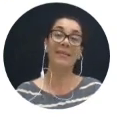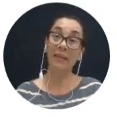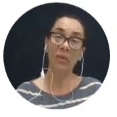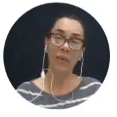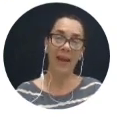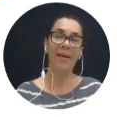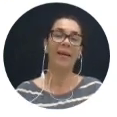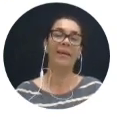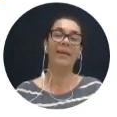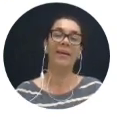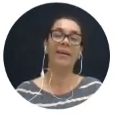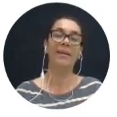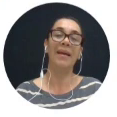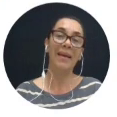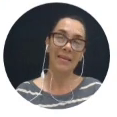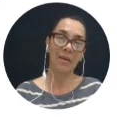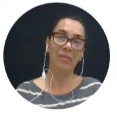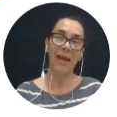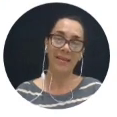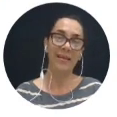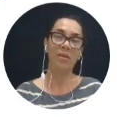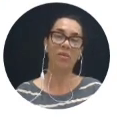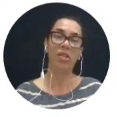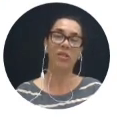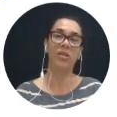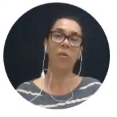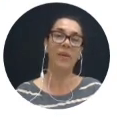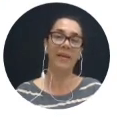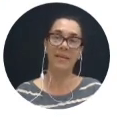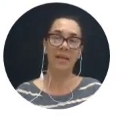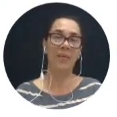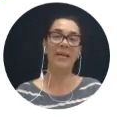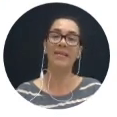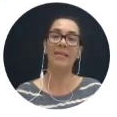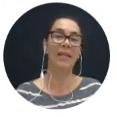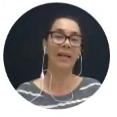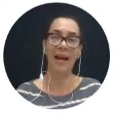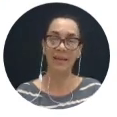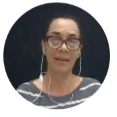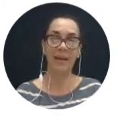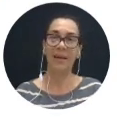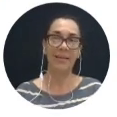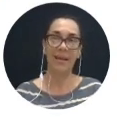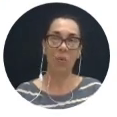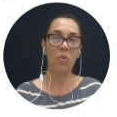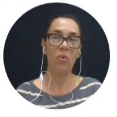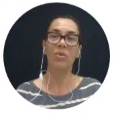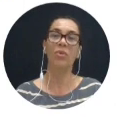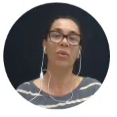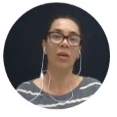Aliás, tanto é que a questão, essa questão de compreensão, essa questão da análise